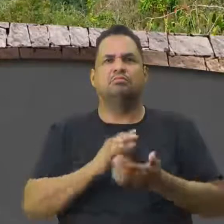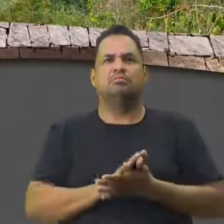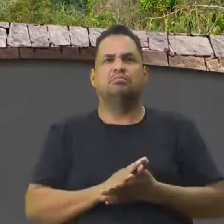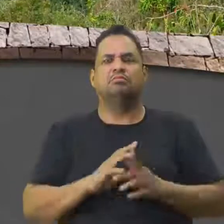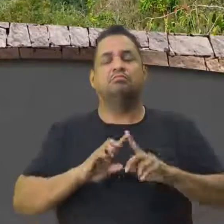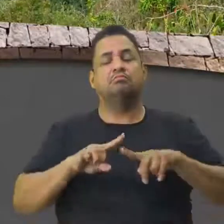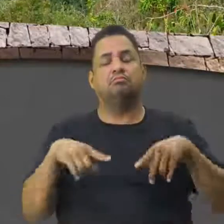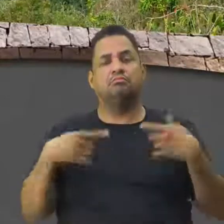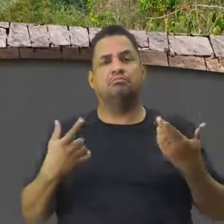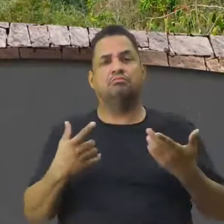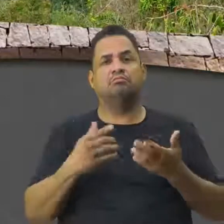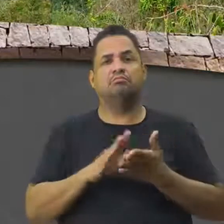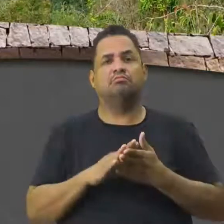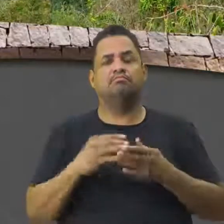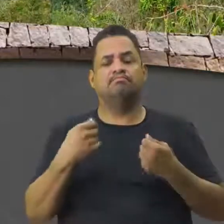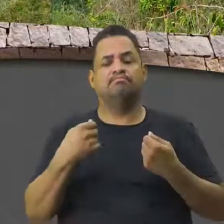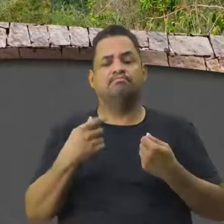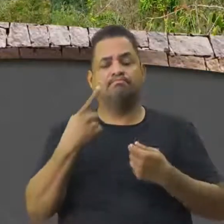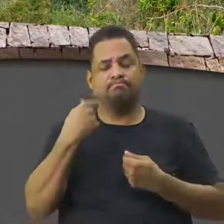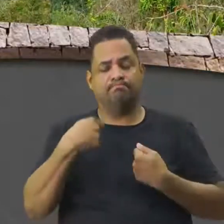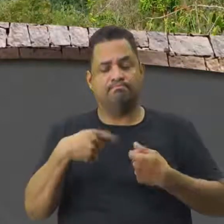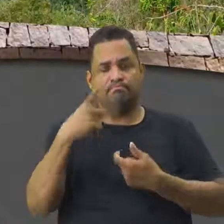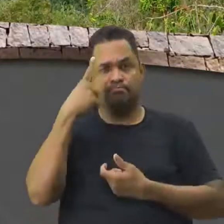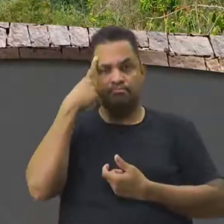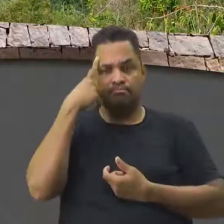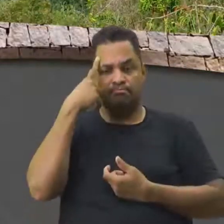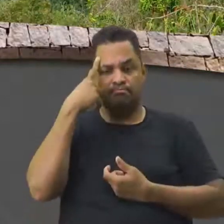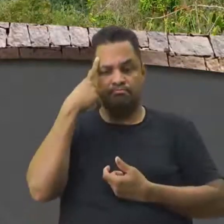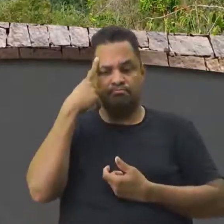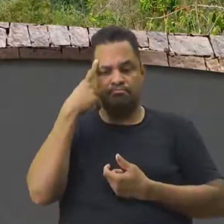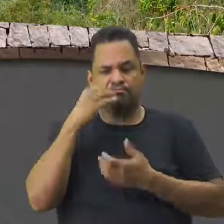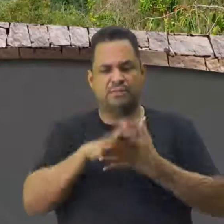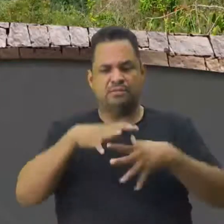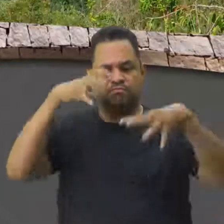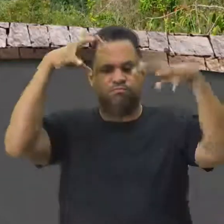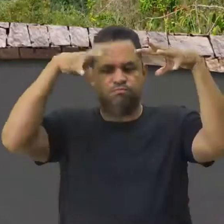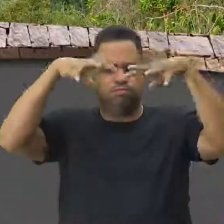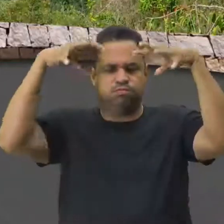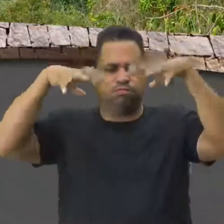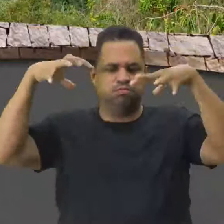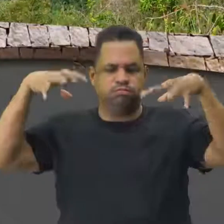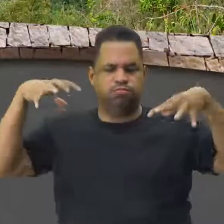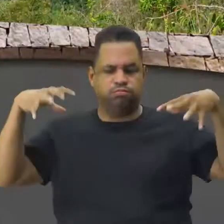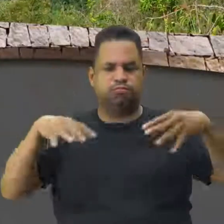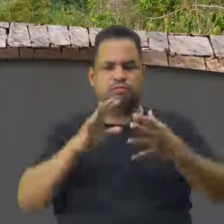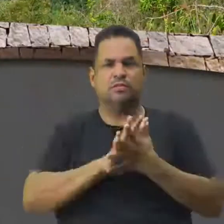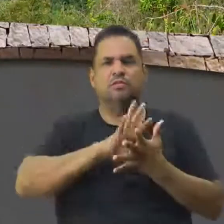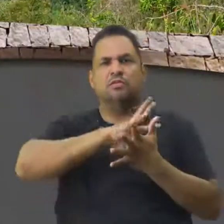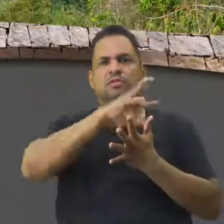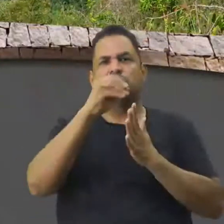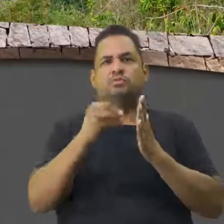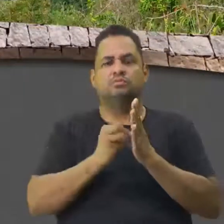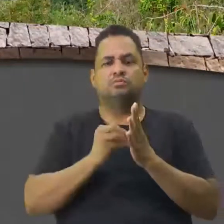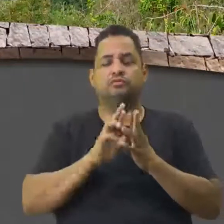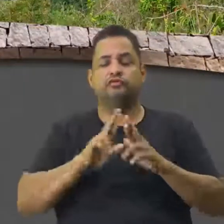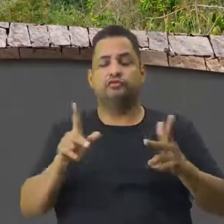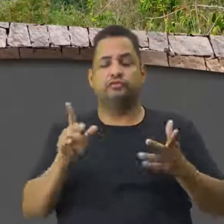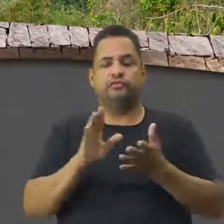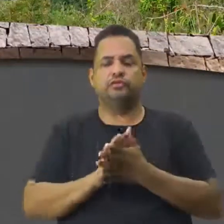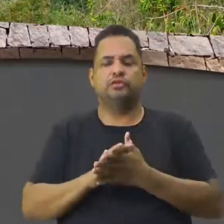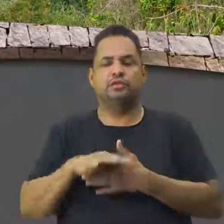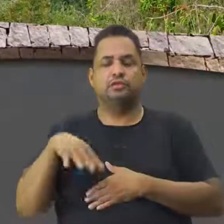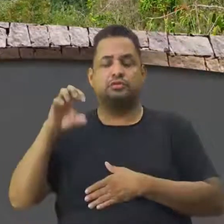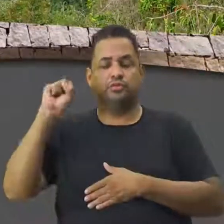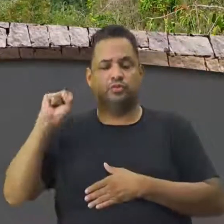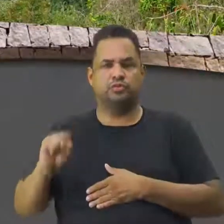Só que aí você tem de pensar em quê? No inverno amazônico, é totalmente diferente do inverno lá do sul do Brasil. Você